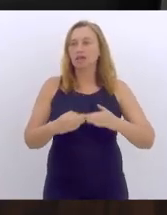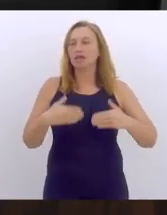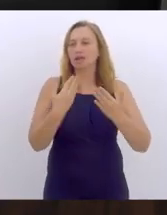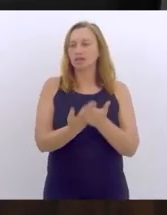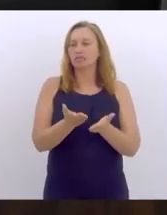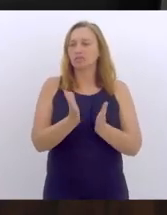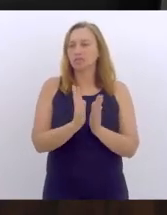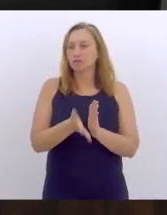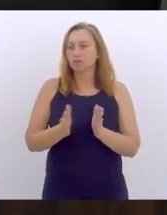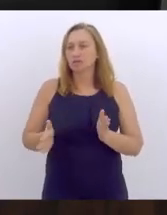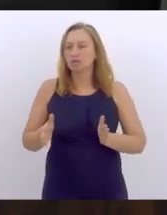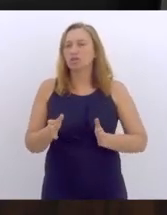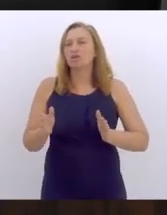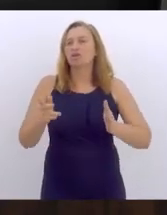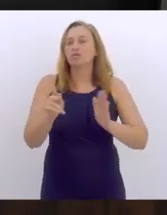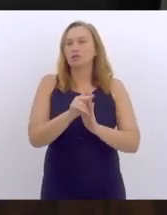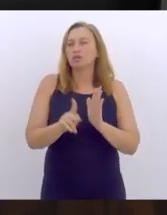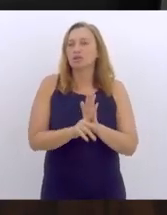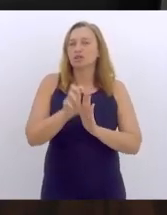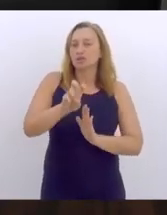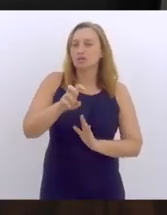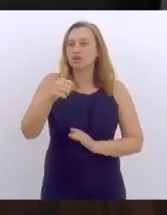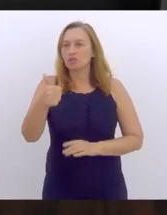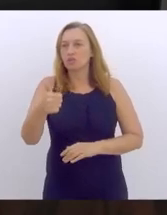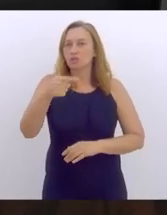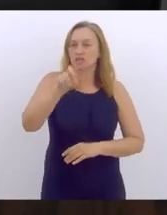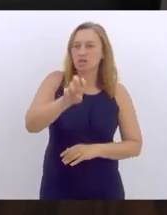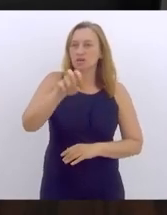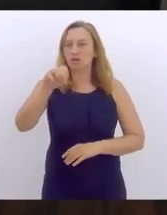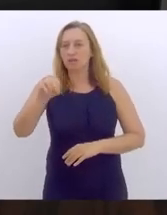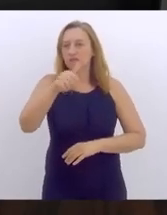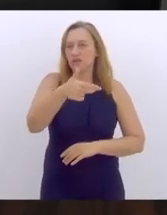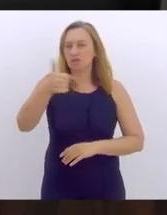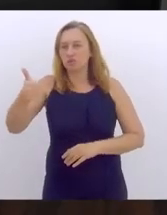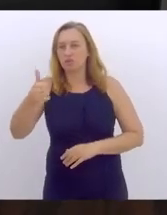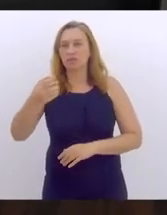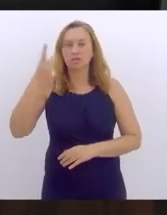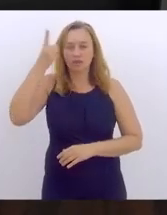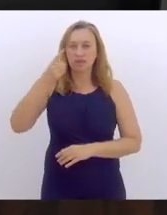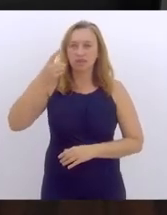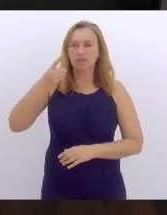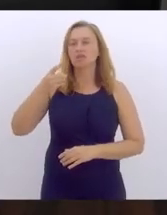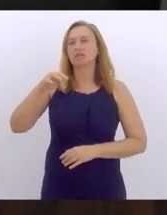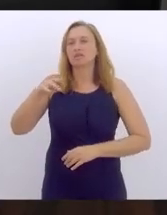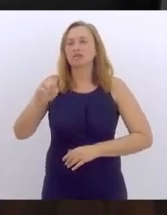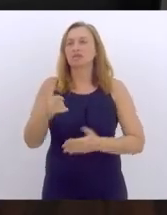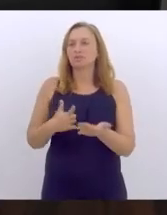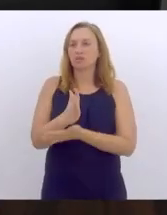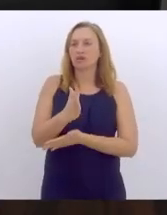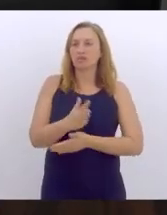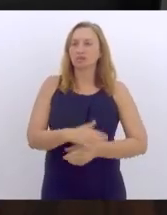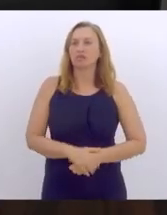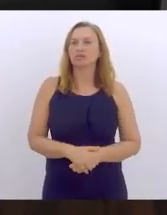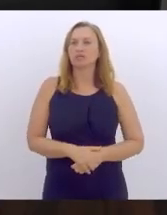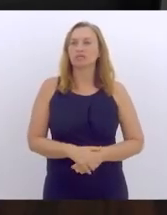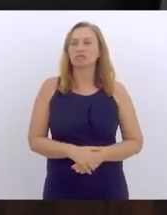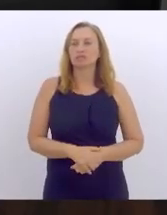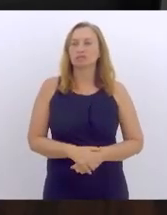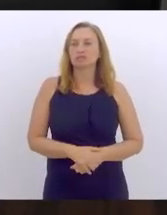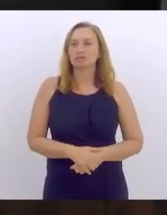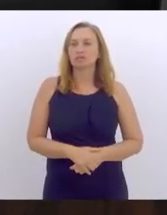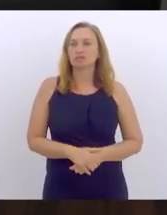Requer, inclusão na ordem do dia do projeto de lei 5150 de 21, deputado Dionísio Lins. Senhores que aprovam, permaneçam como estão. Aprovado. Permaneçam como estão. Aprovado.